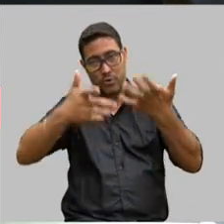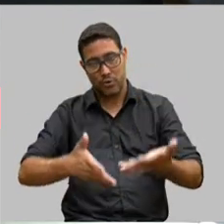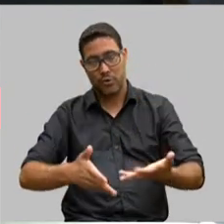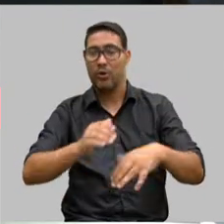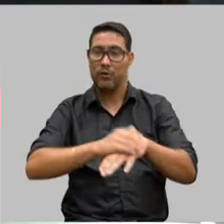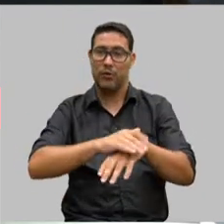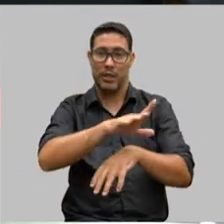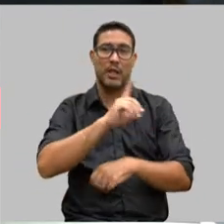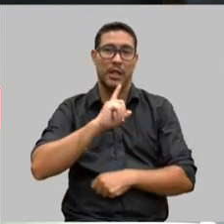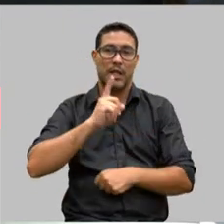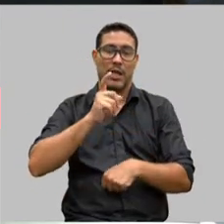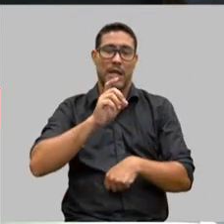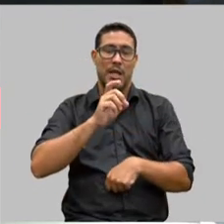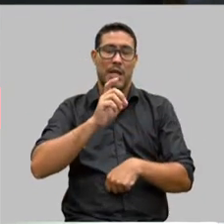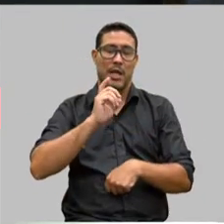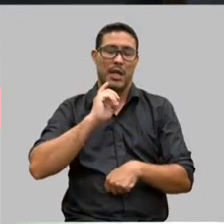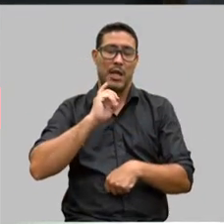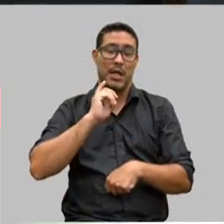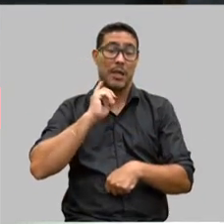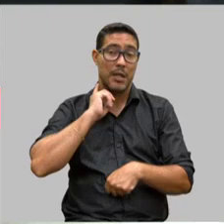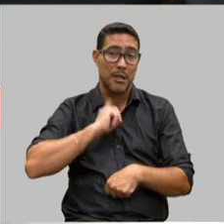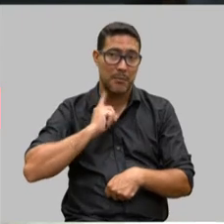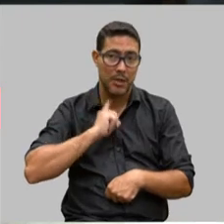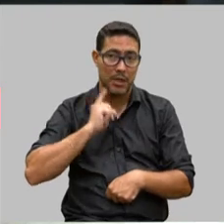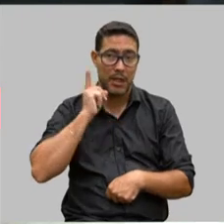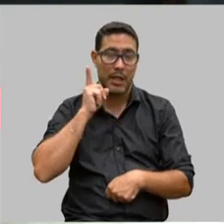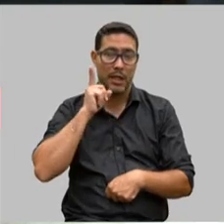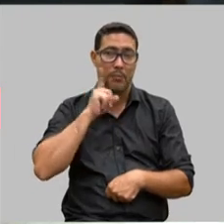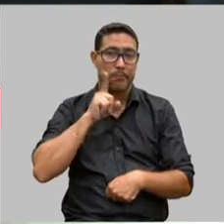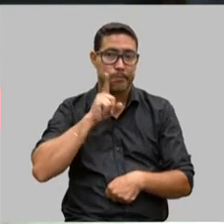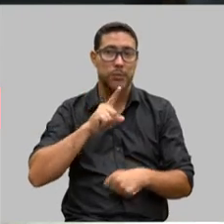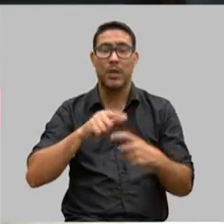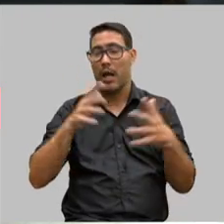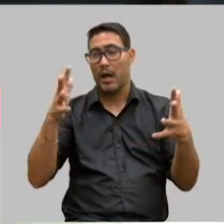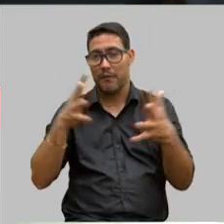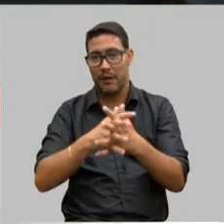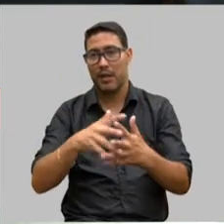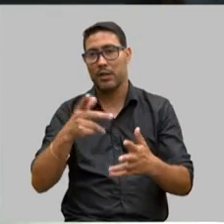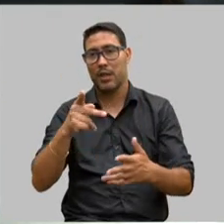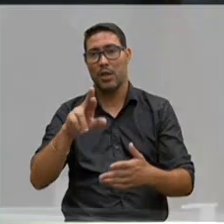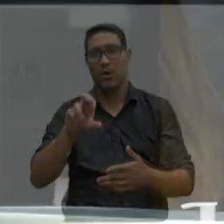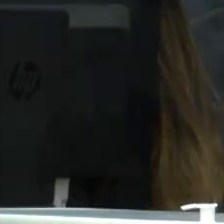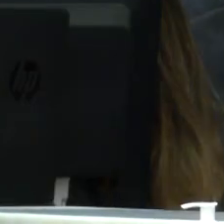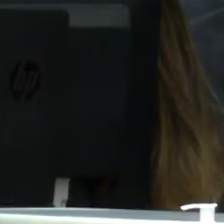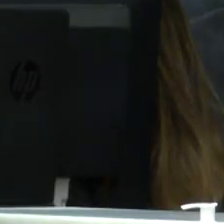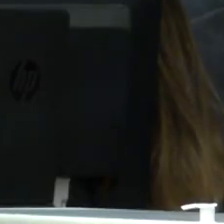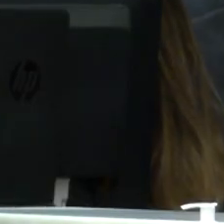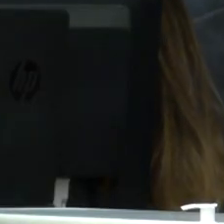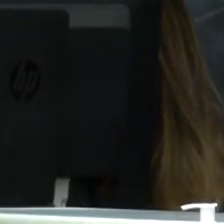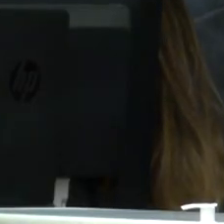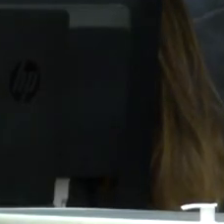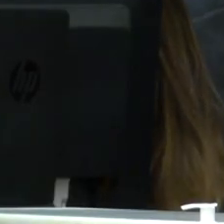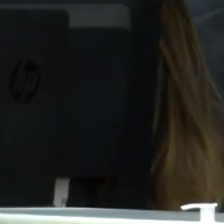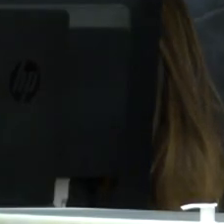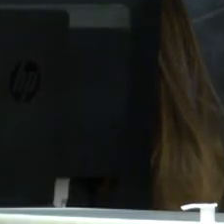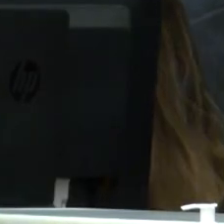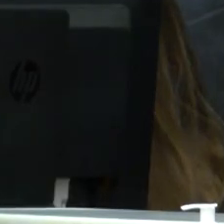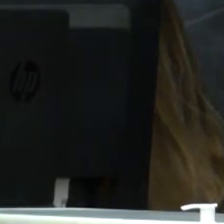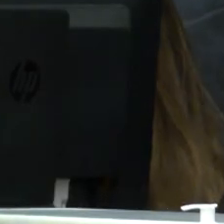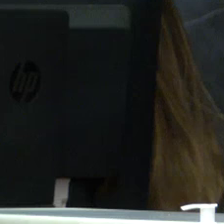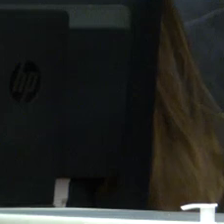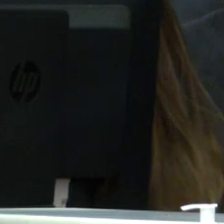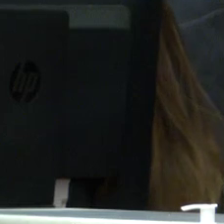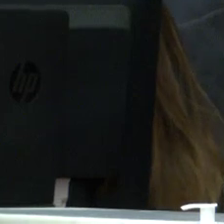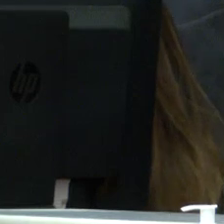o produtor, a família dele, a sociedade, o Estado, cada um de vocês, afeta